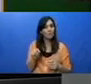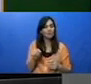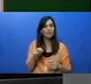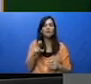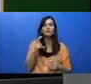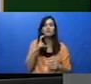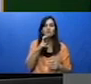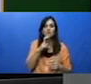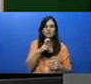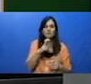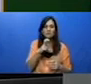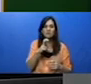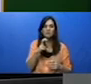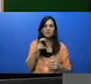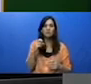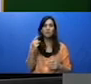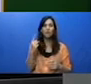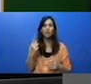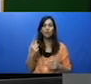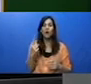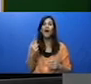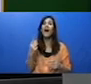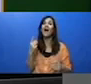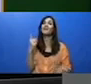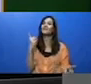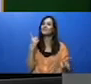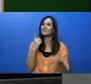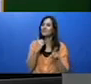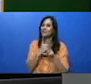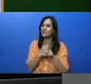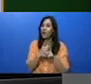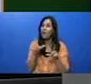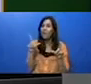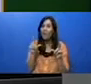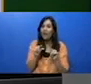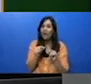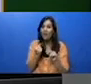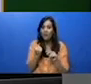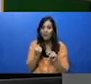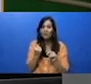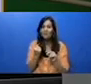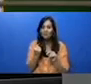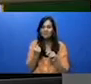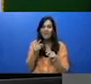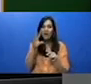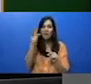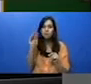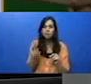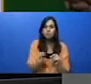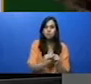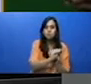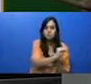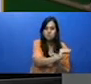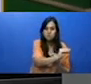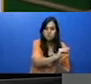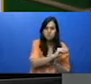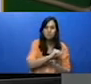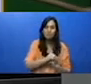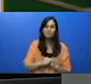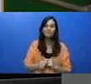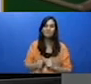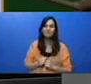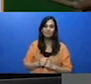5, 1. Ah, descobrimos, então, o menor número. Olha lá. E colocarmos em ordem crescente.